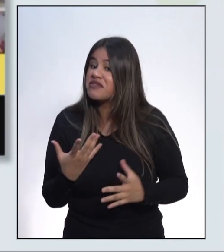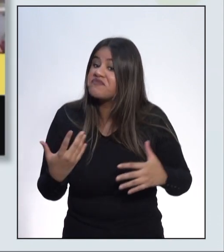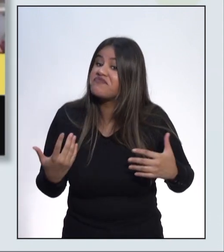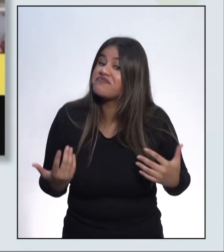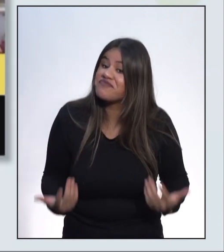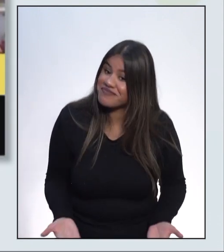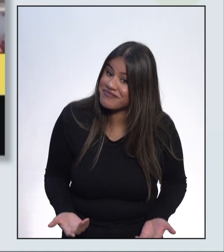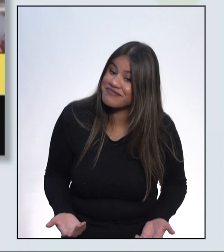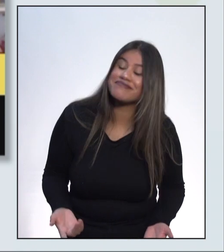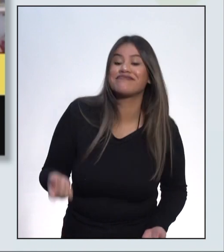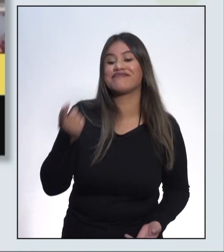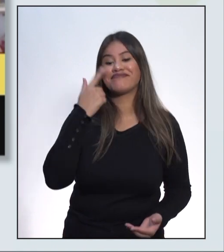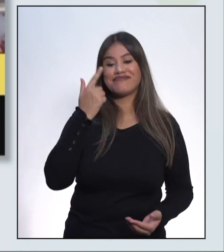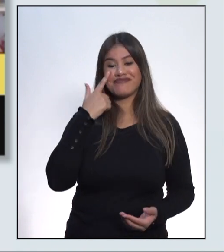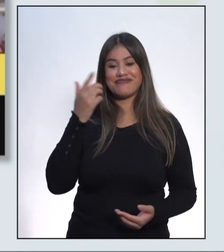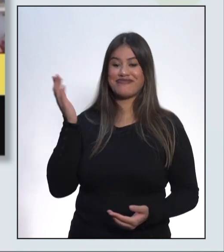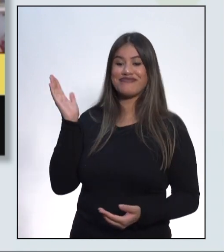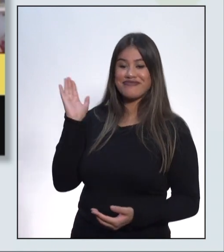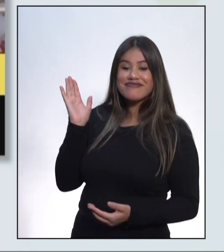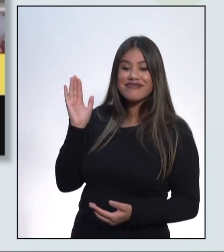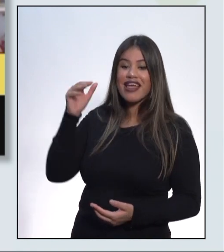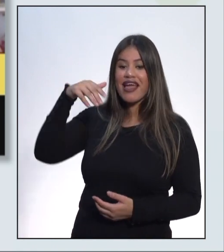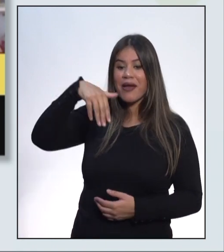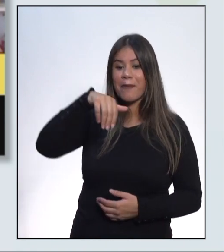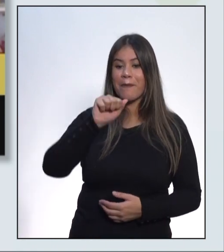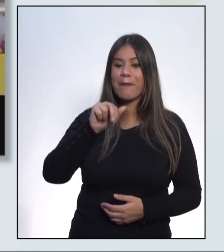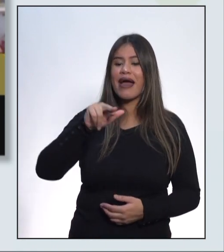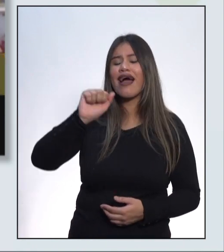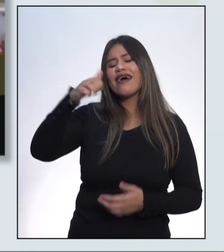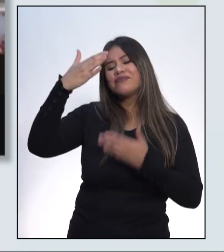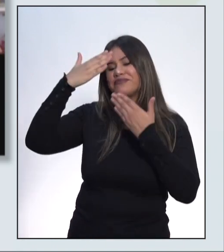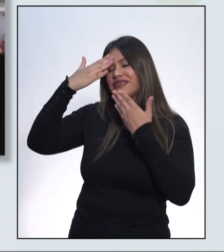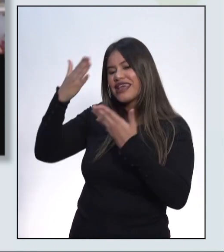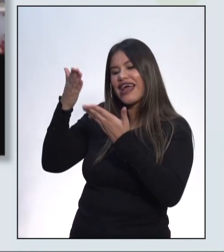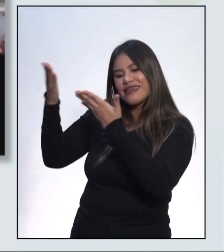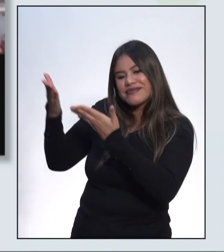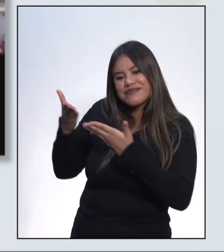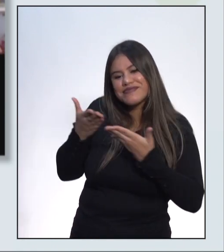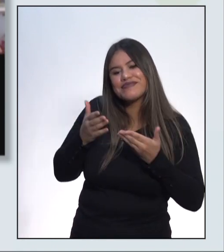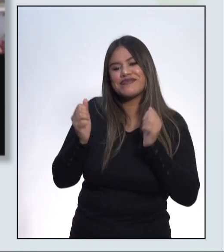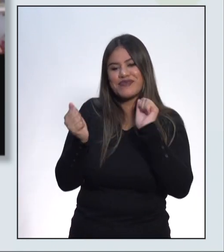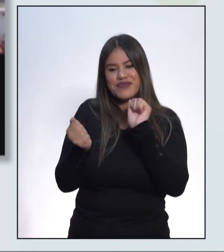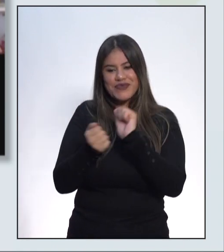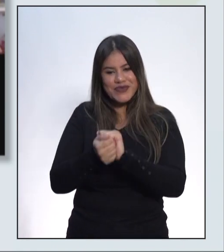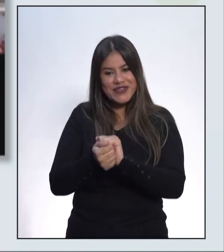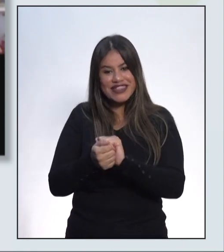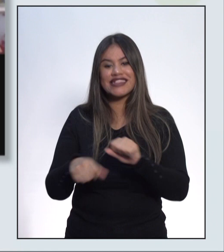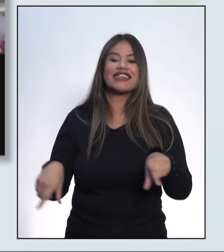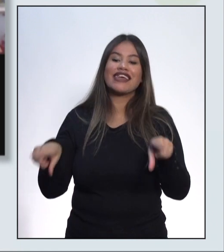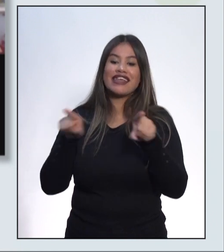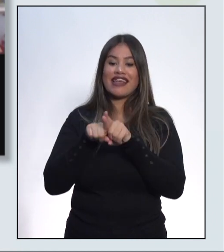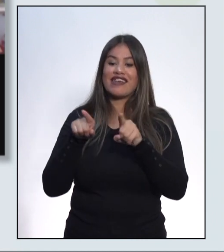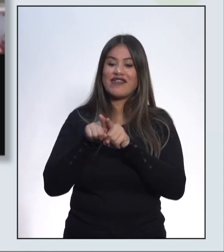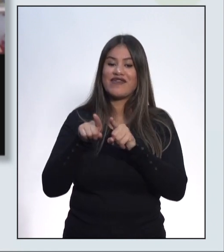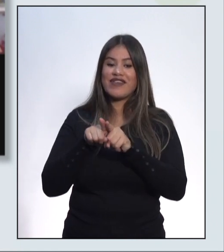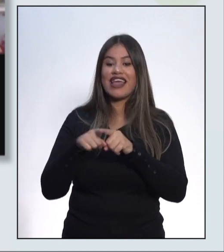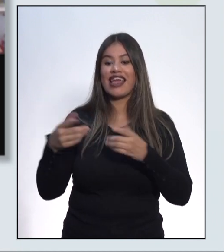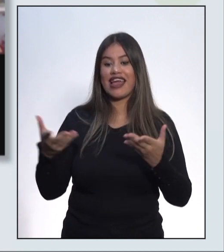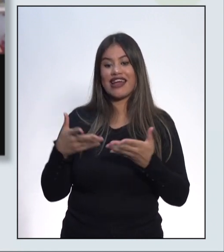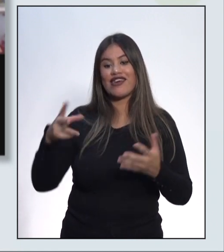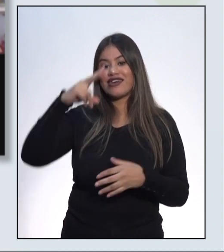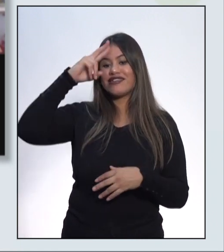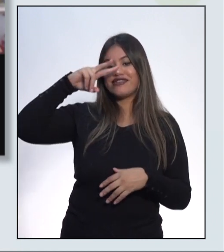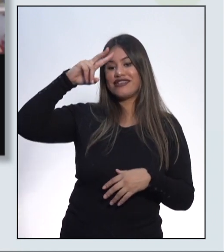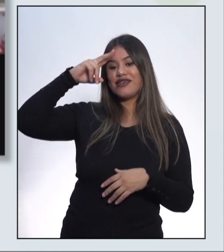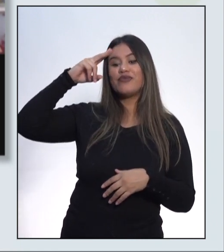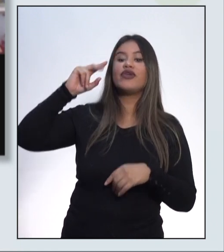por compartilhar. Eu acho que vai ser super legal esse momento. Aliás, uma coisa que eu lembrei, essa semana, dia 3